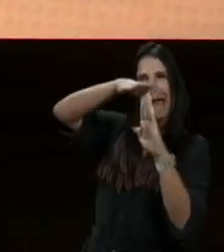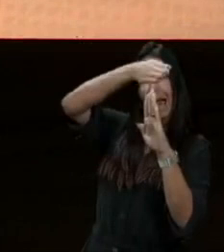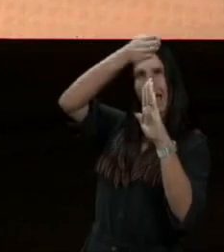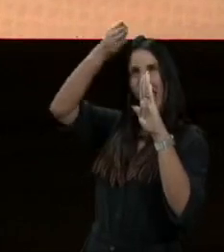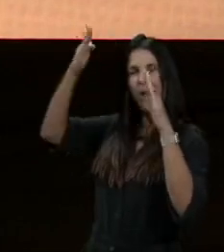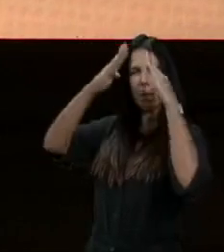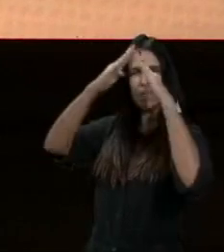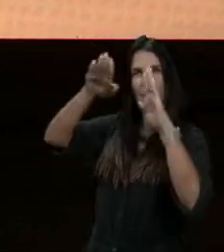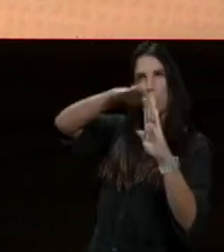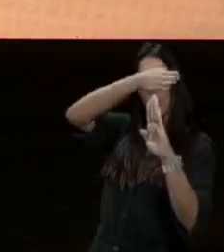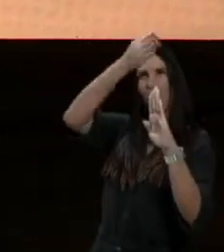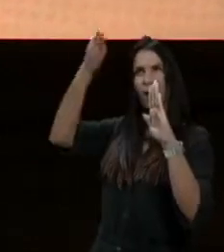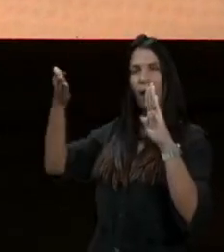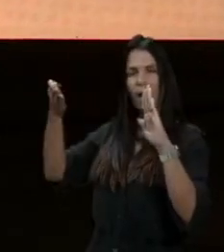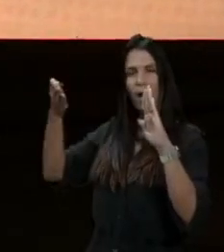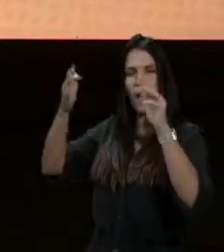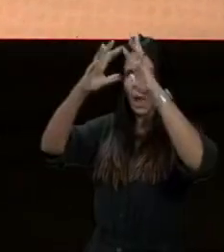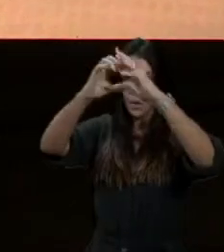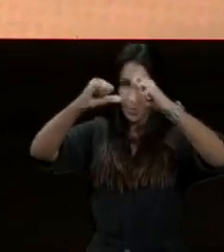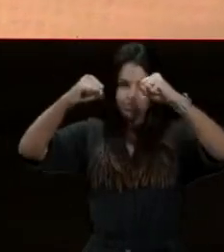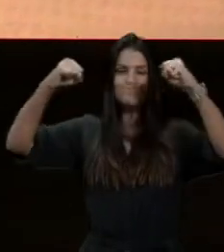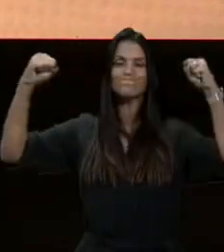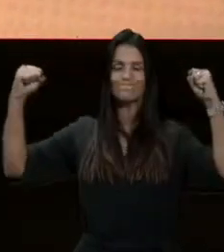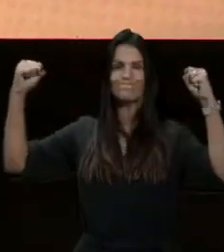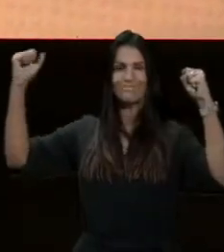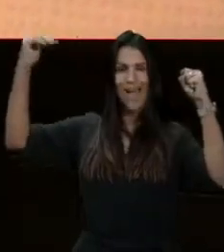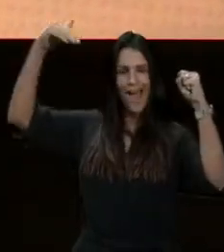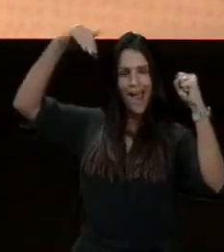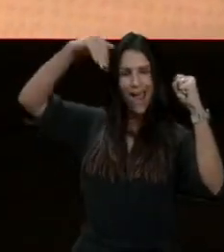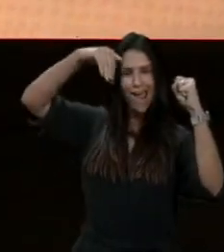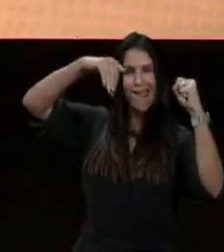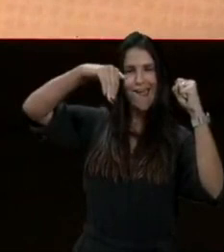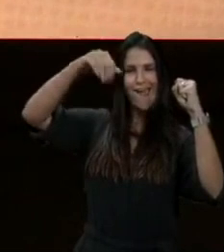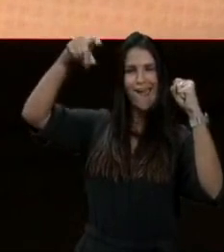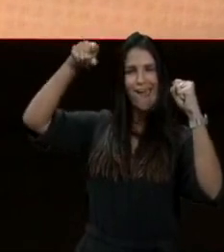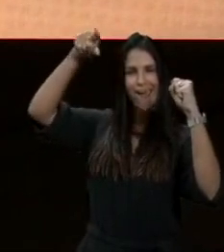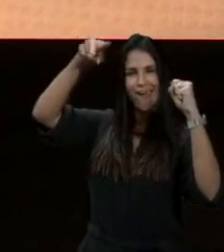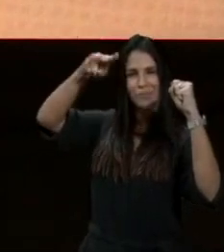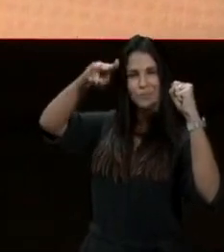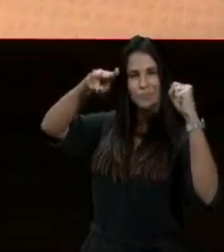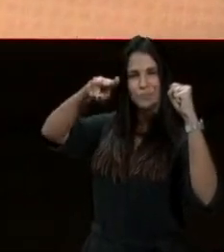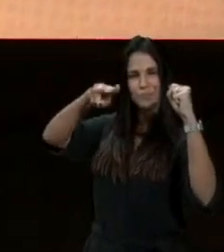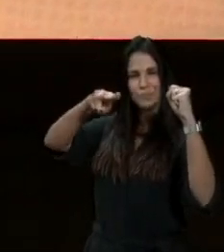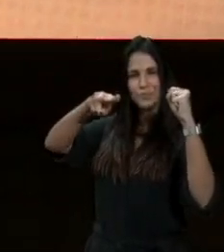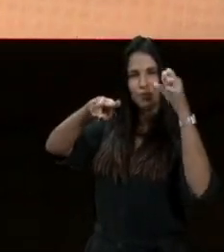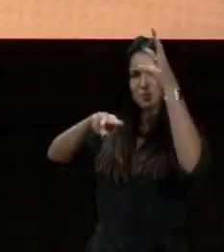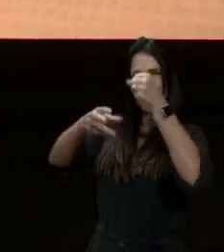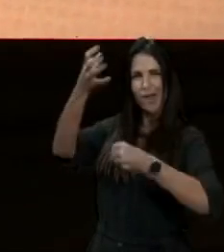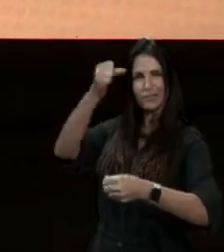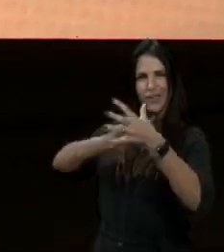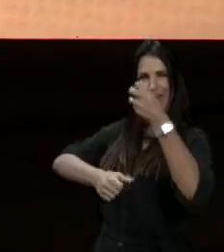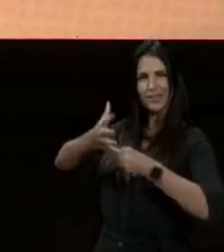telhado e pelo telhado eles descem o paralítico exatamente diante de